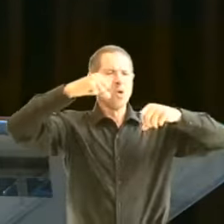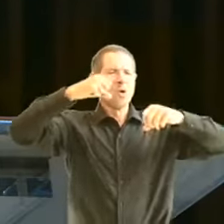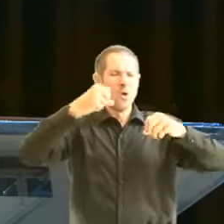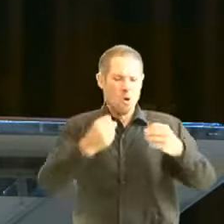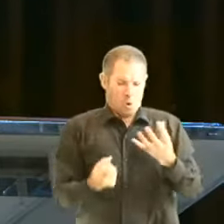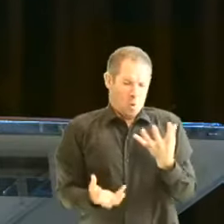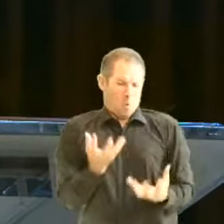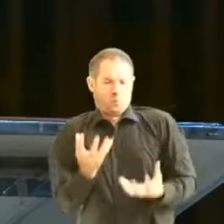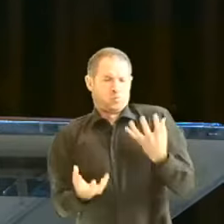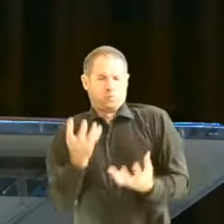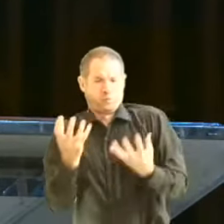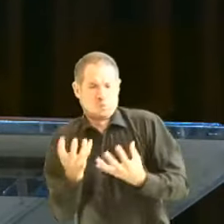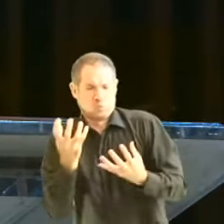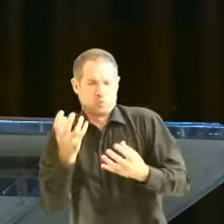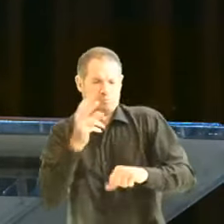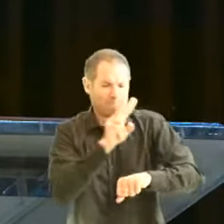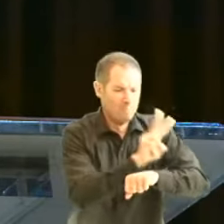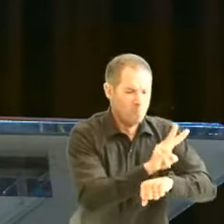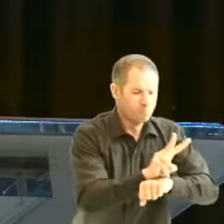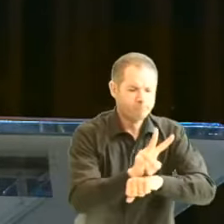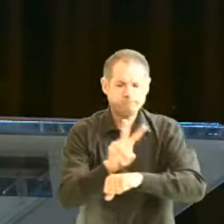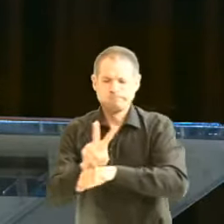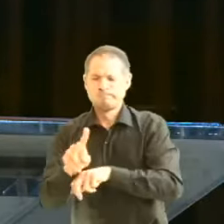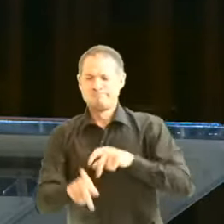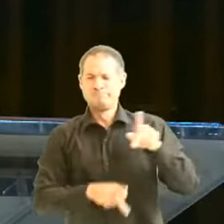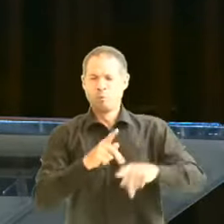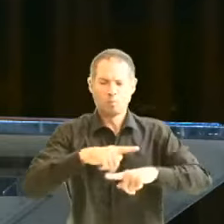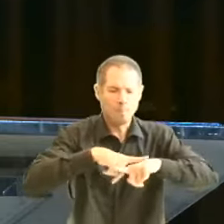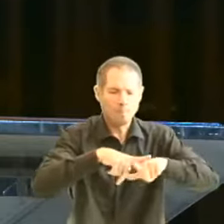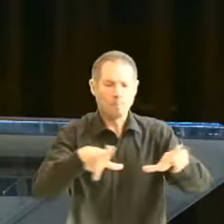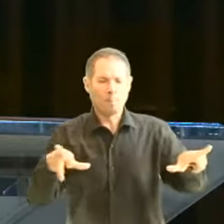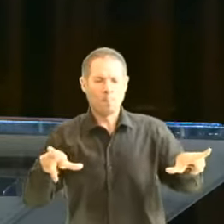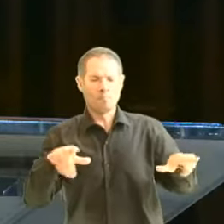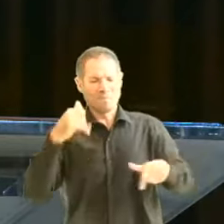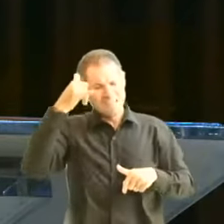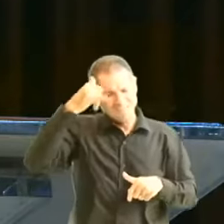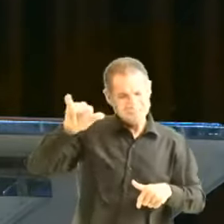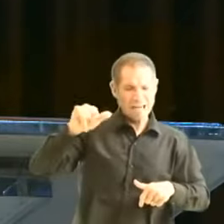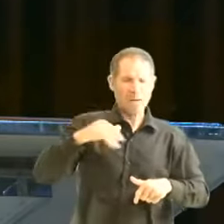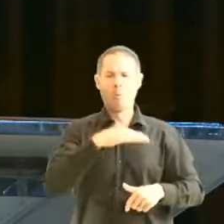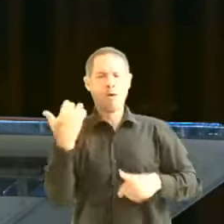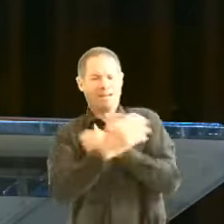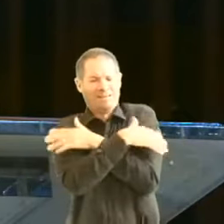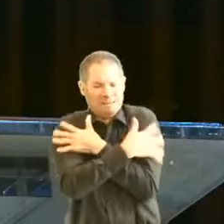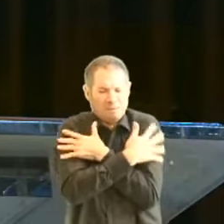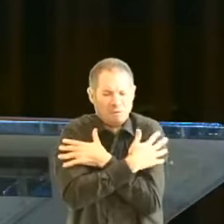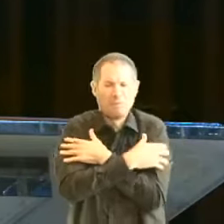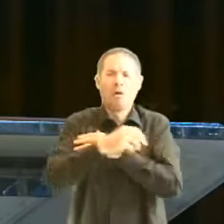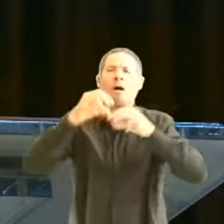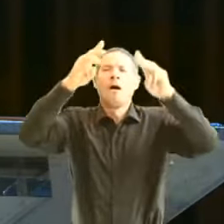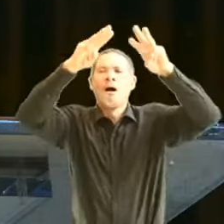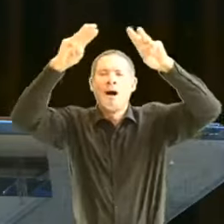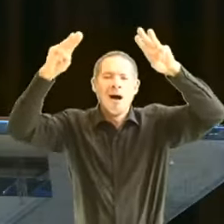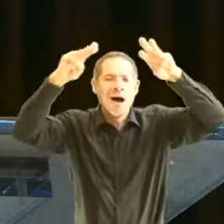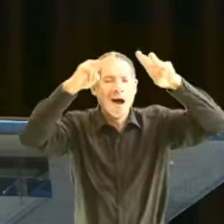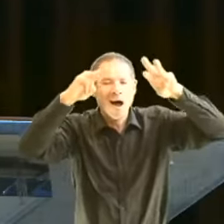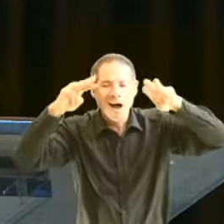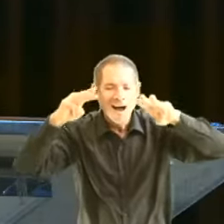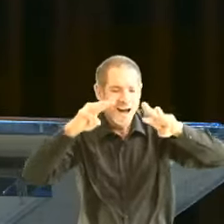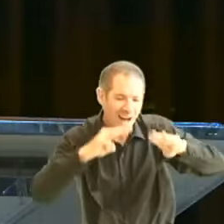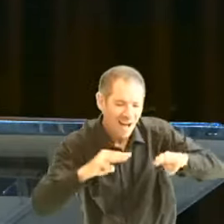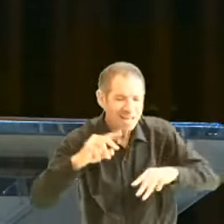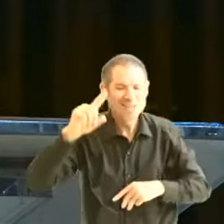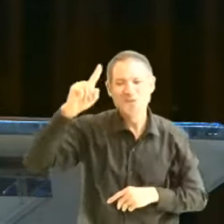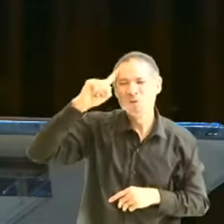para que eles não sentissem frio à noite no deserto, maná caindo do céu todo